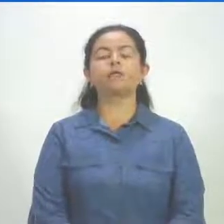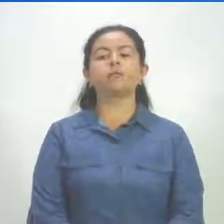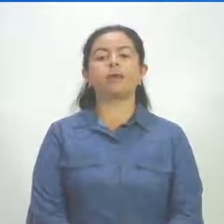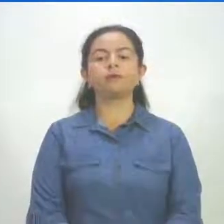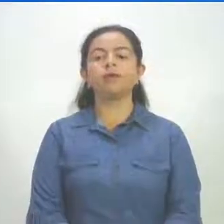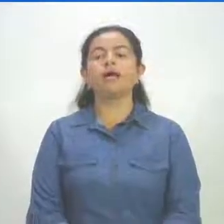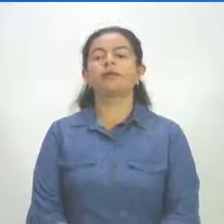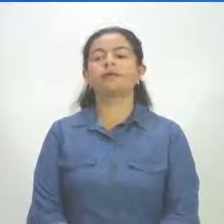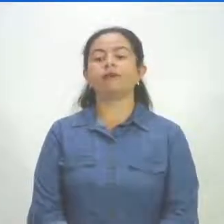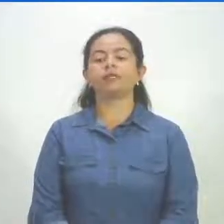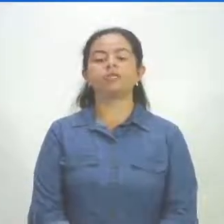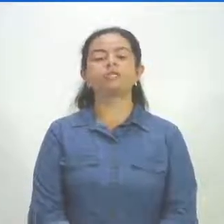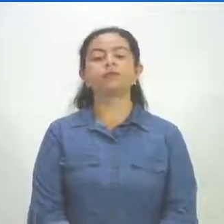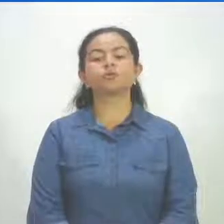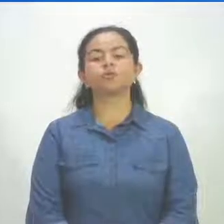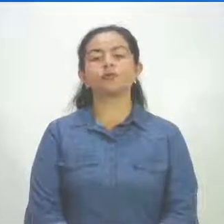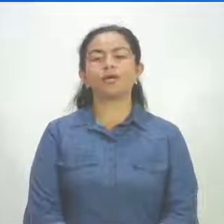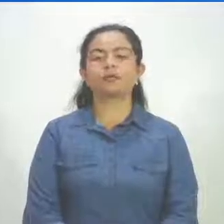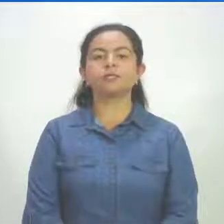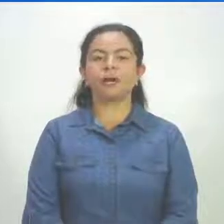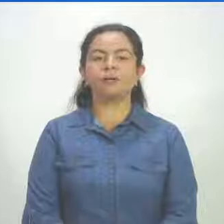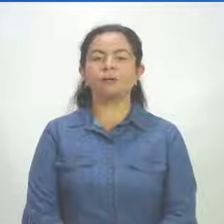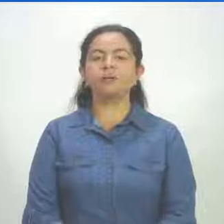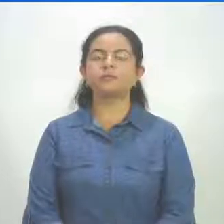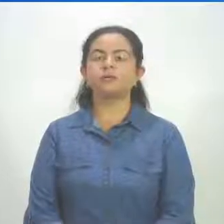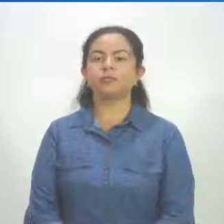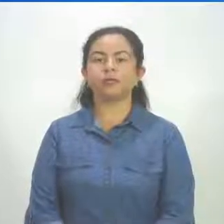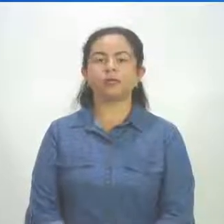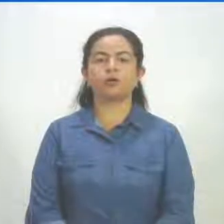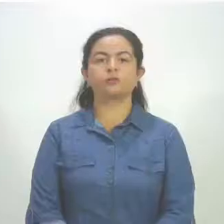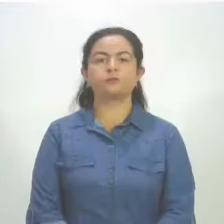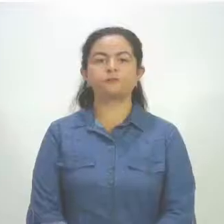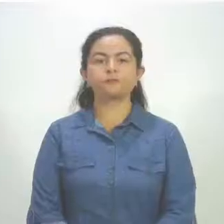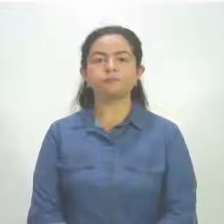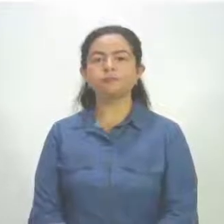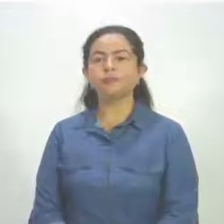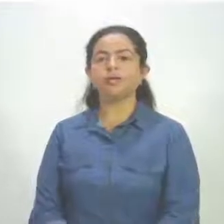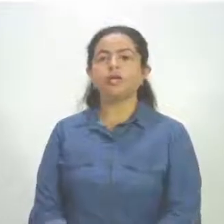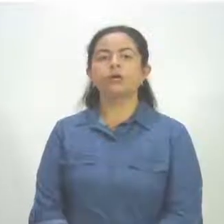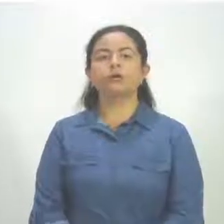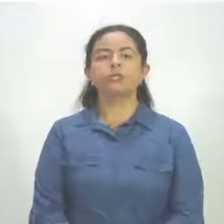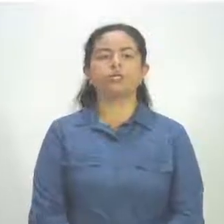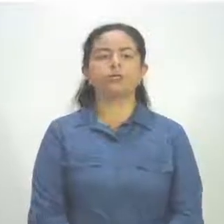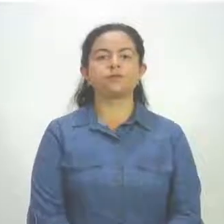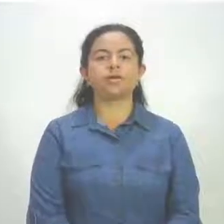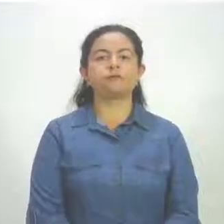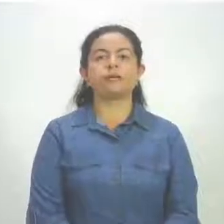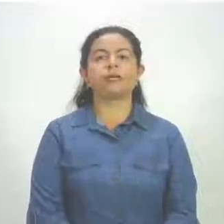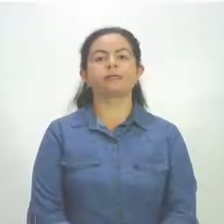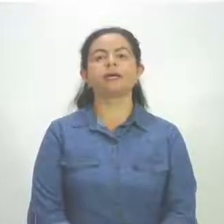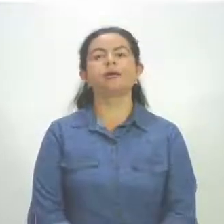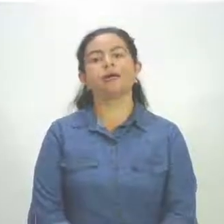disseminar o conhecimento através das discussões voltadas para o ensino tecnológico. Como objetivos